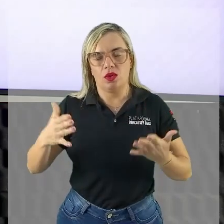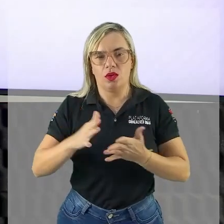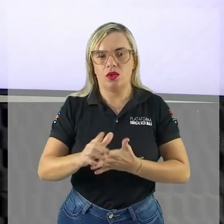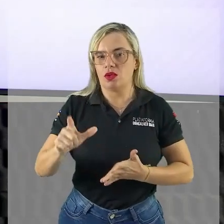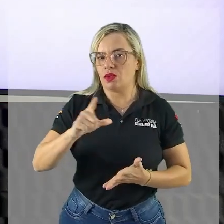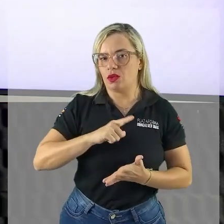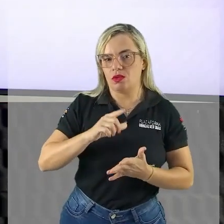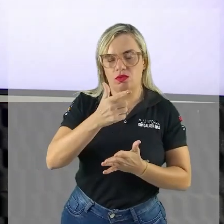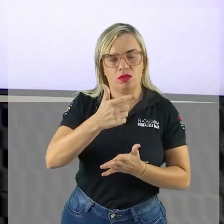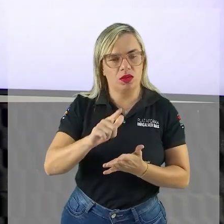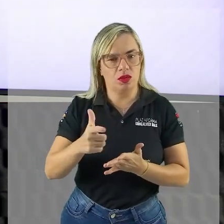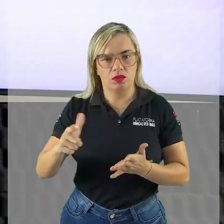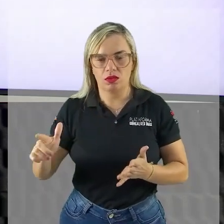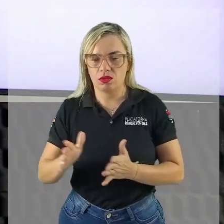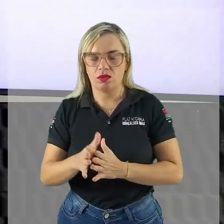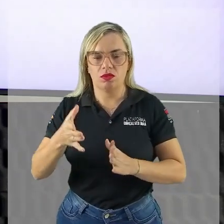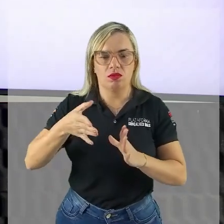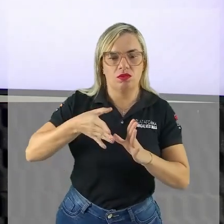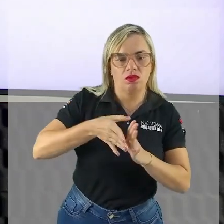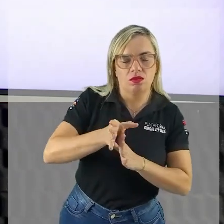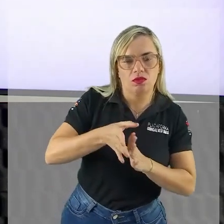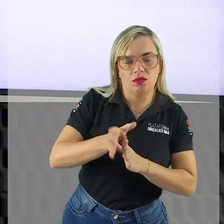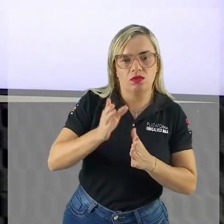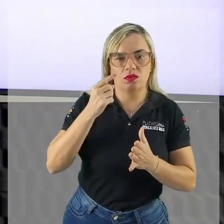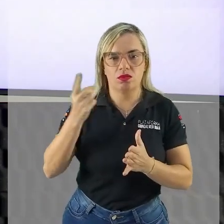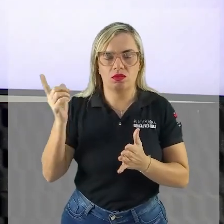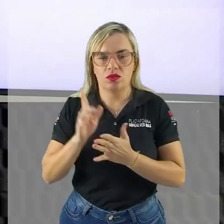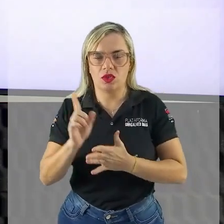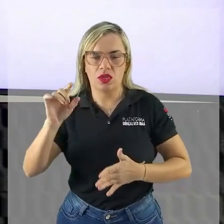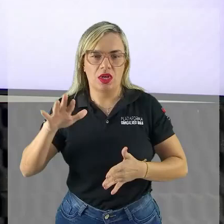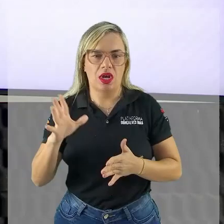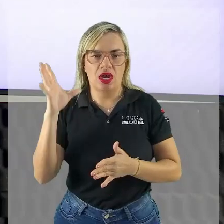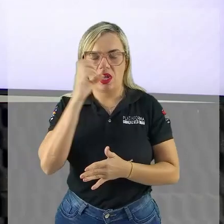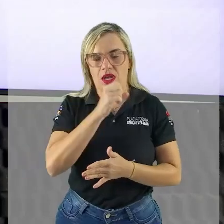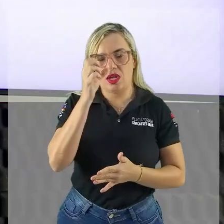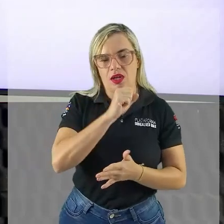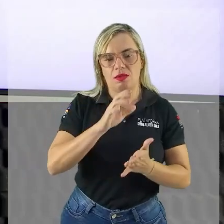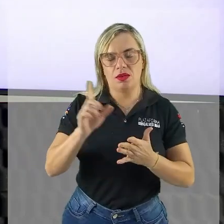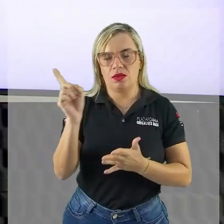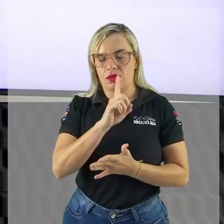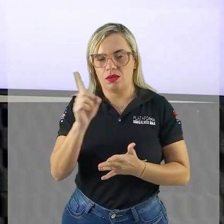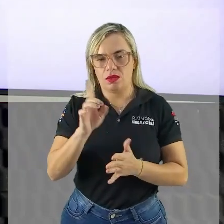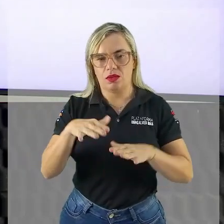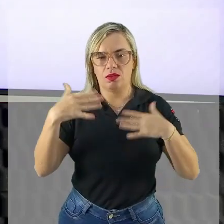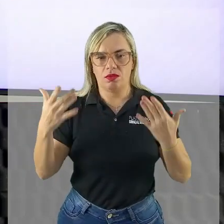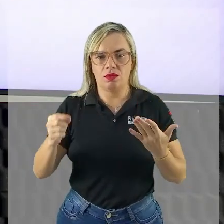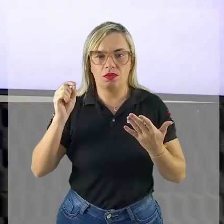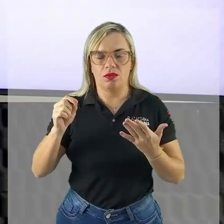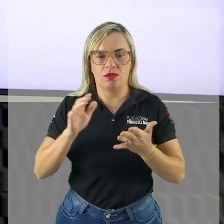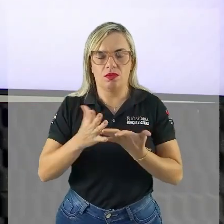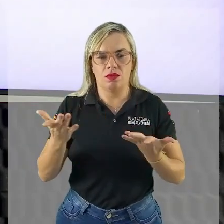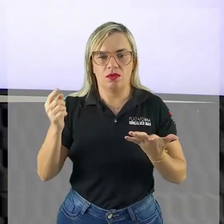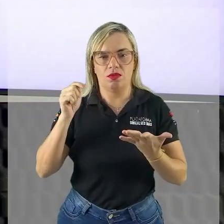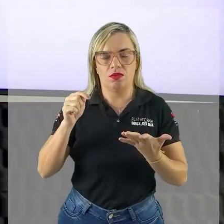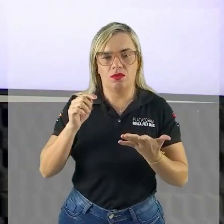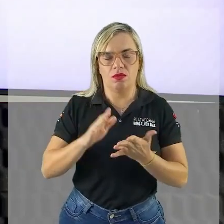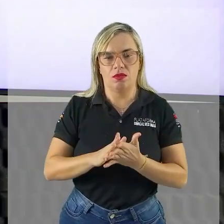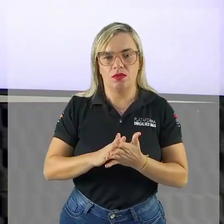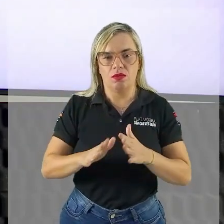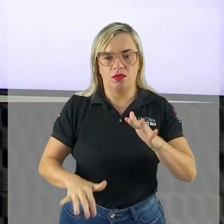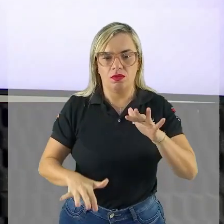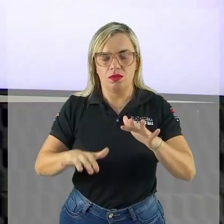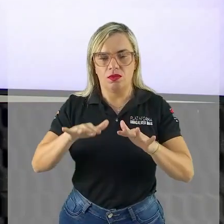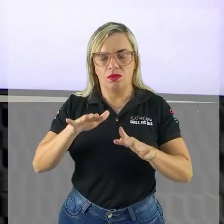uma receita para você alcançar isso de maneira instantânea. Não há. Há de maneira